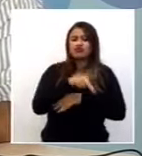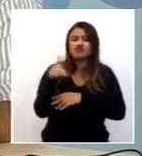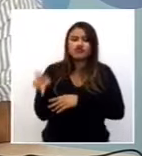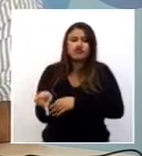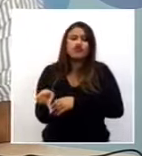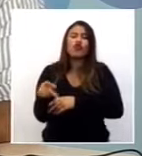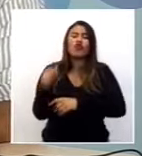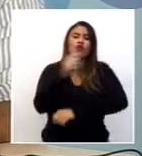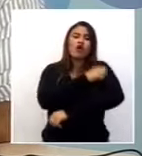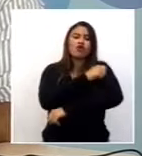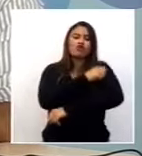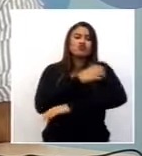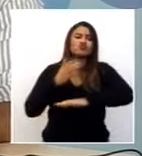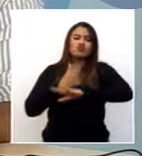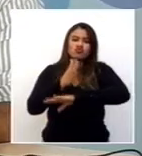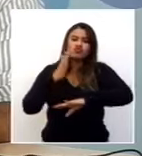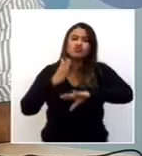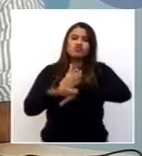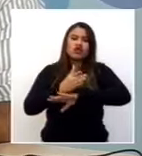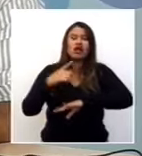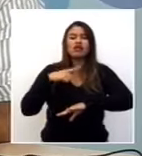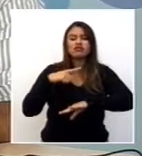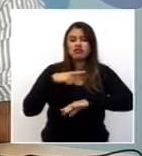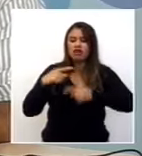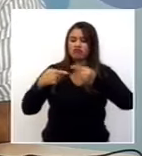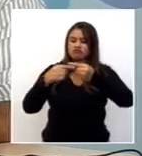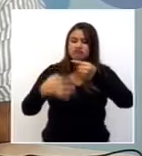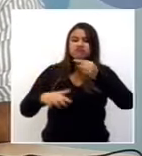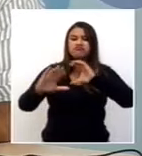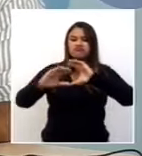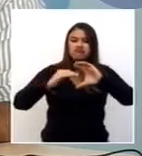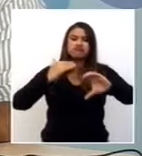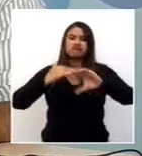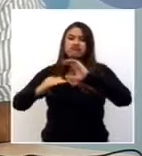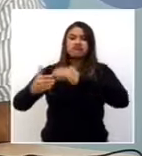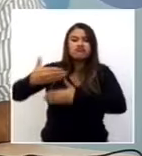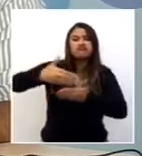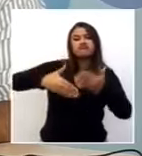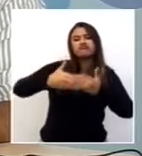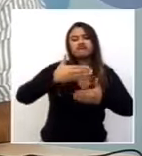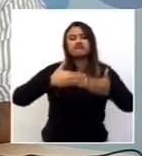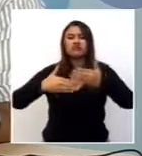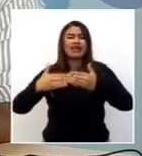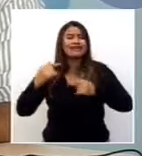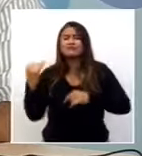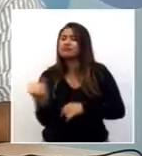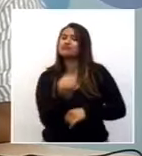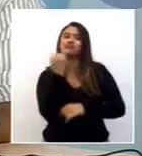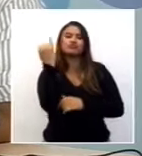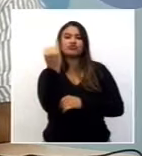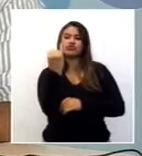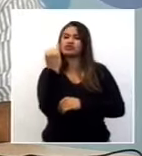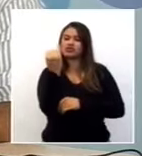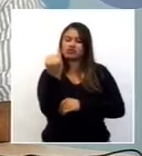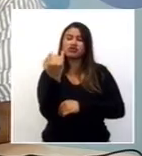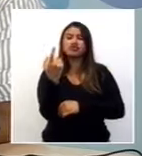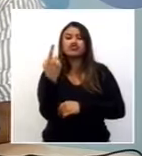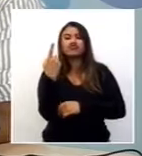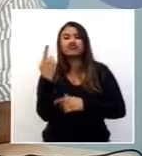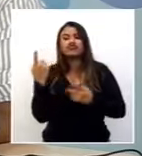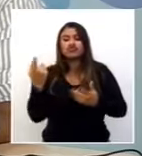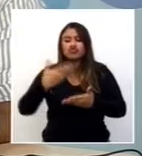os alunos e fazendo as suas observações. É muito importante que haja esse acompanhamento,